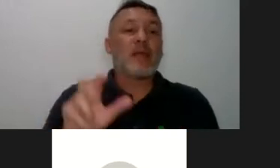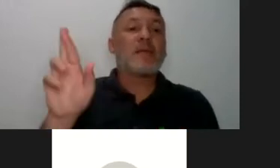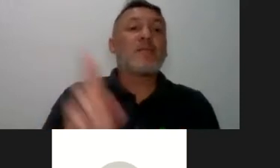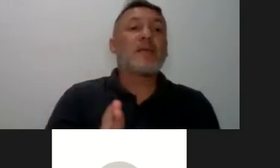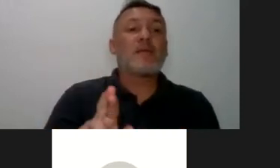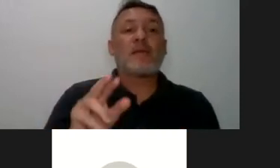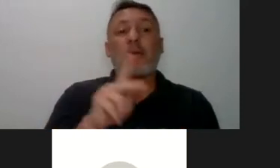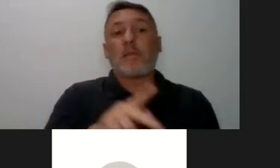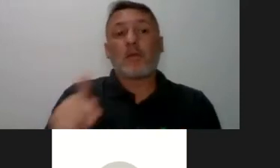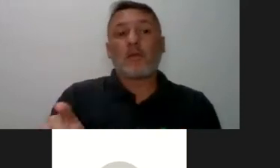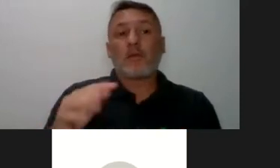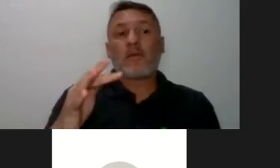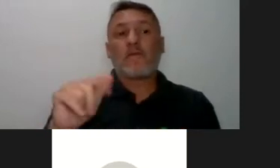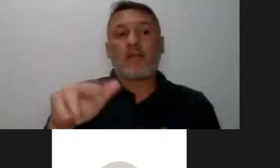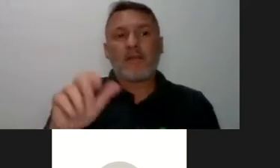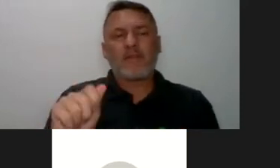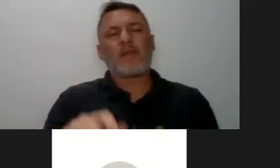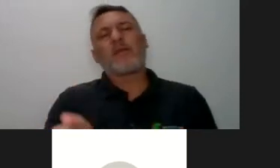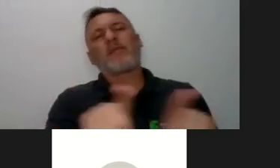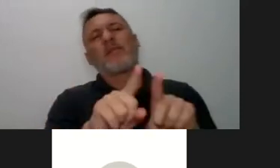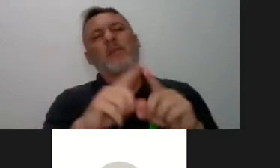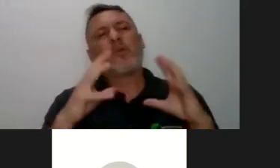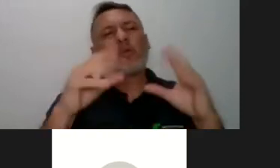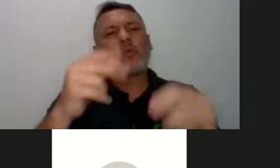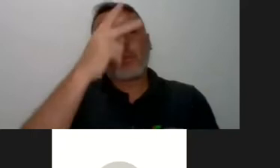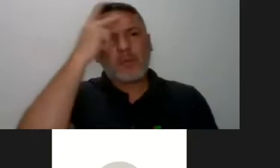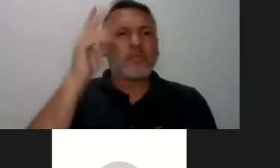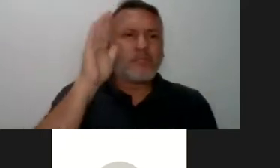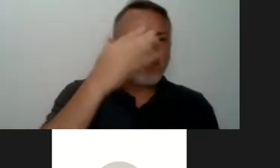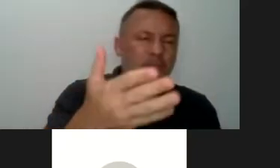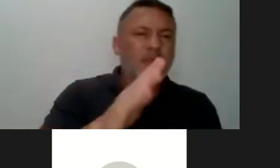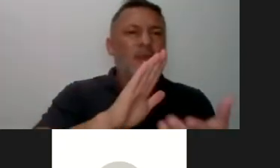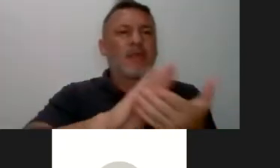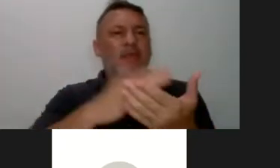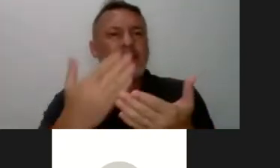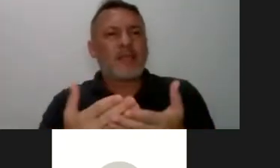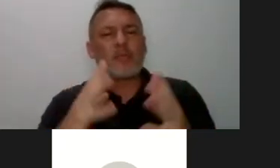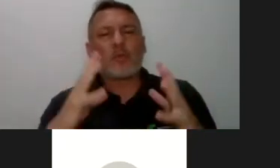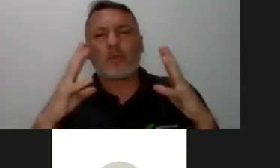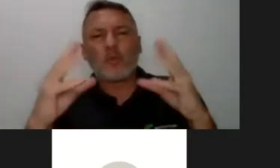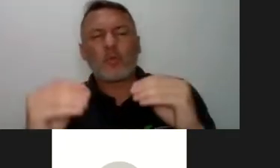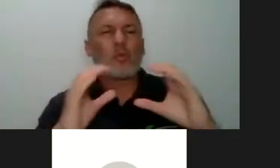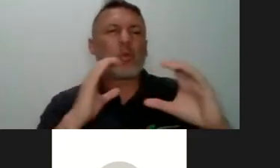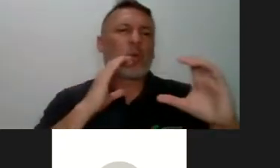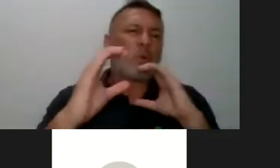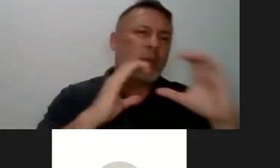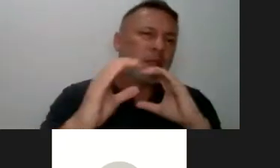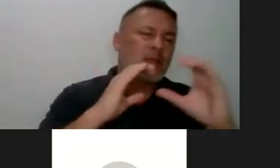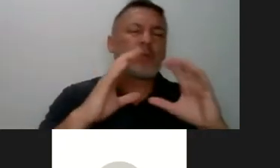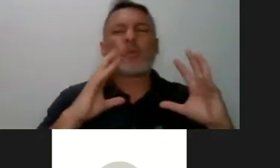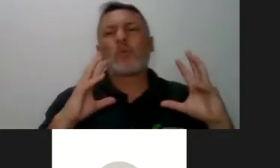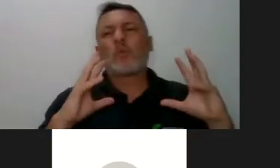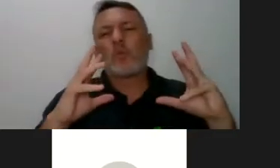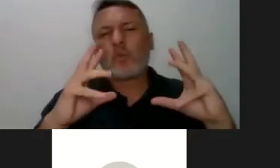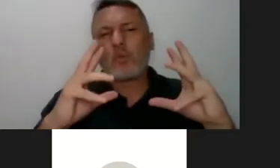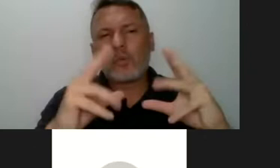as pessoas que acompanharam nos bastidores, nossos tradutores e intérpretes, comunicadores, todos